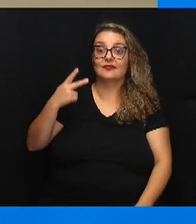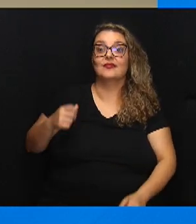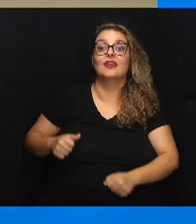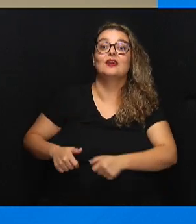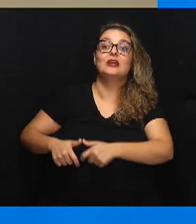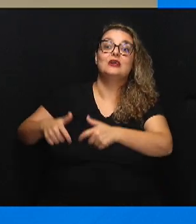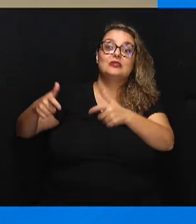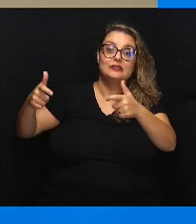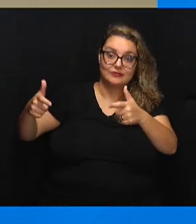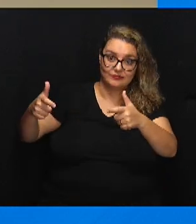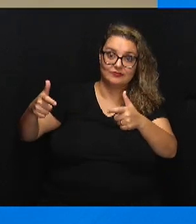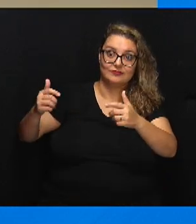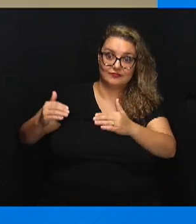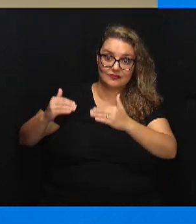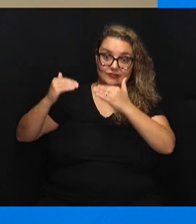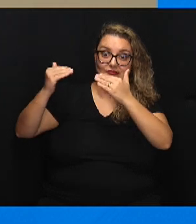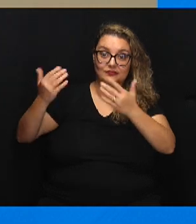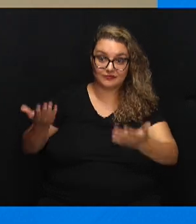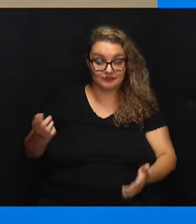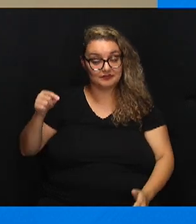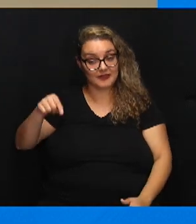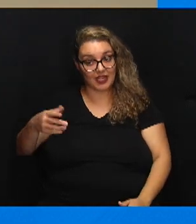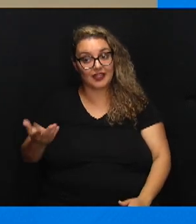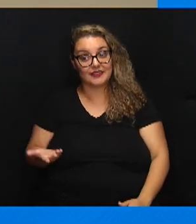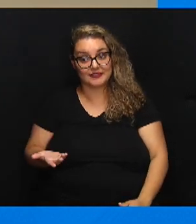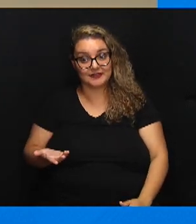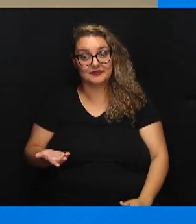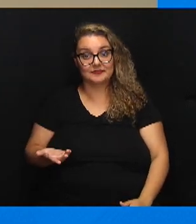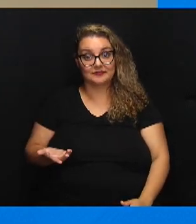viceja em seu alto grau.